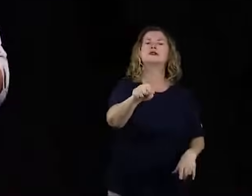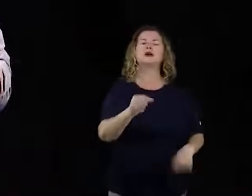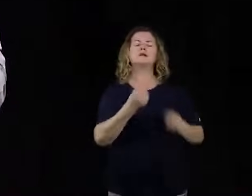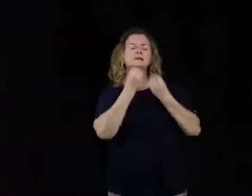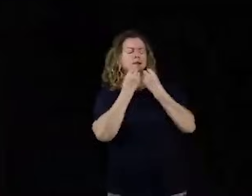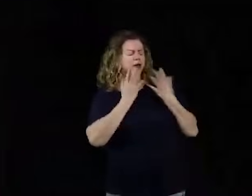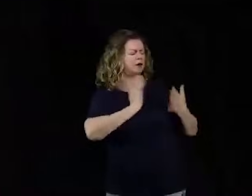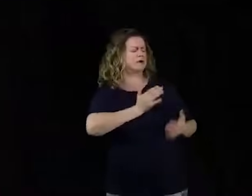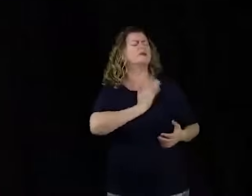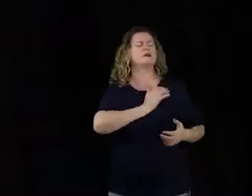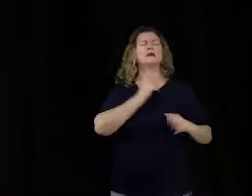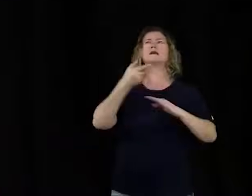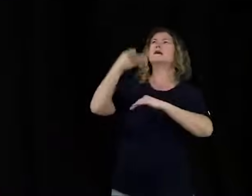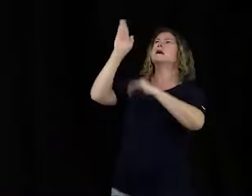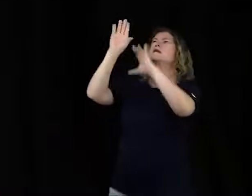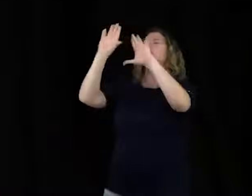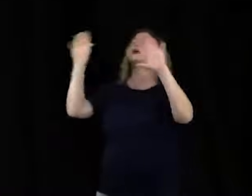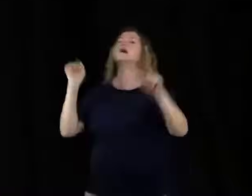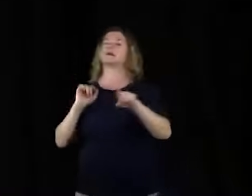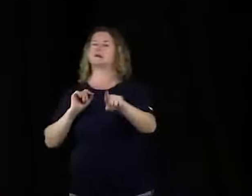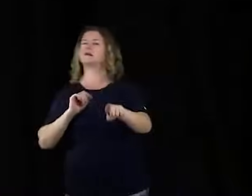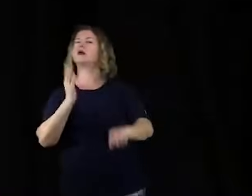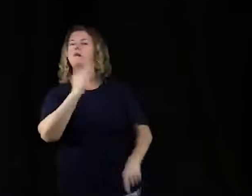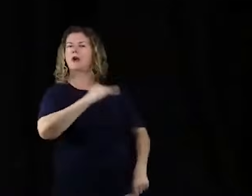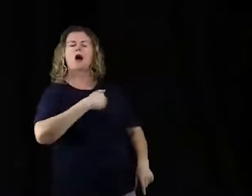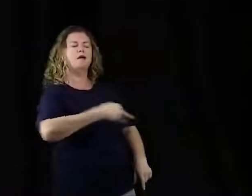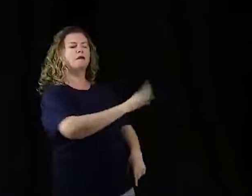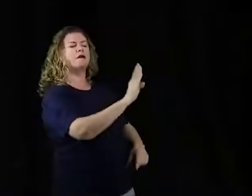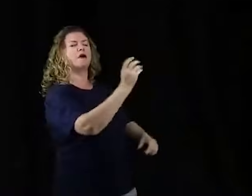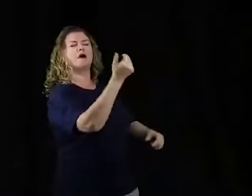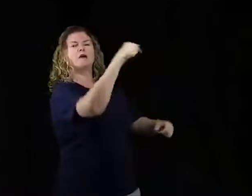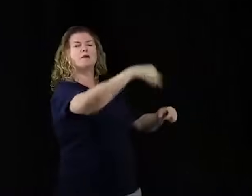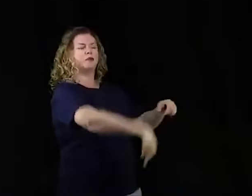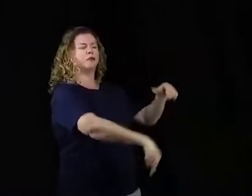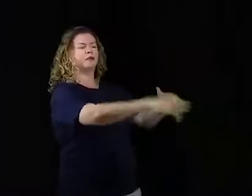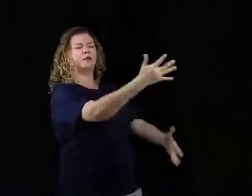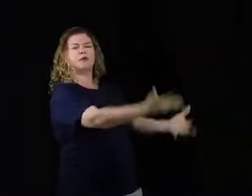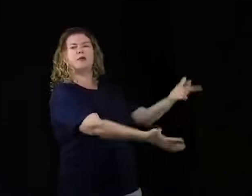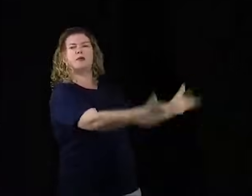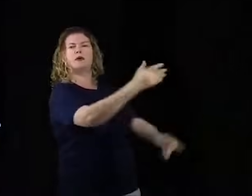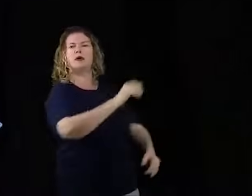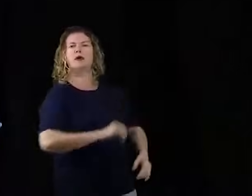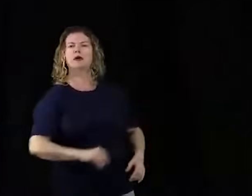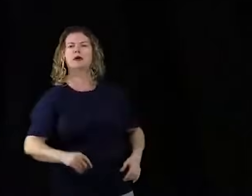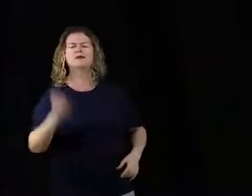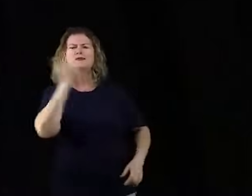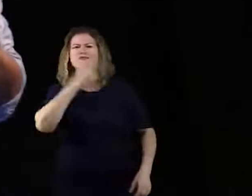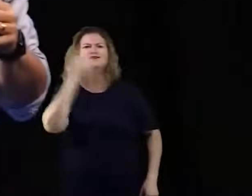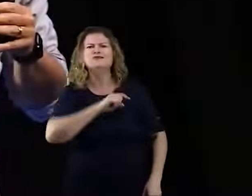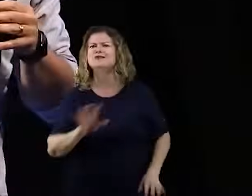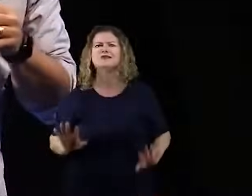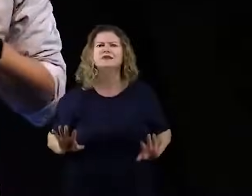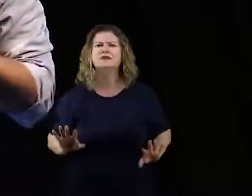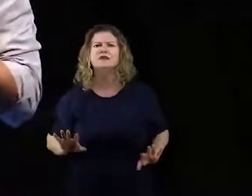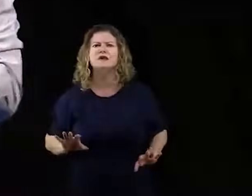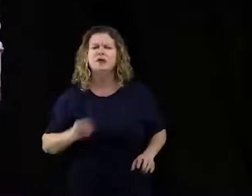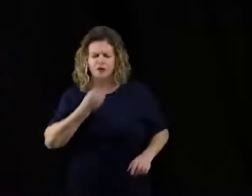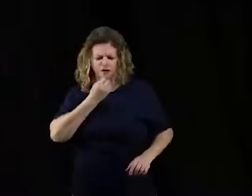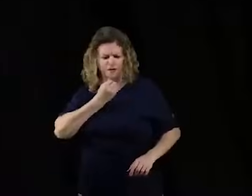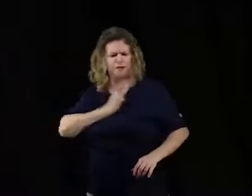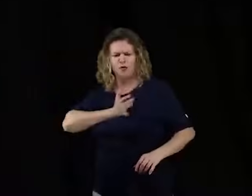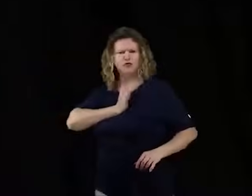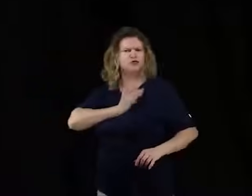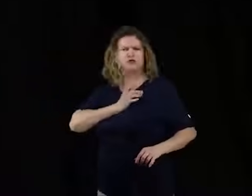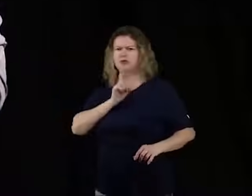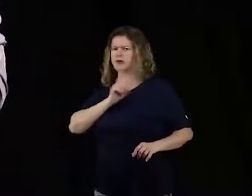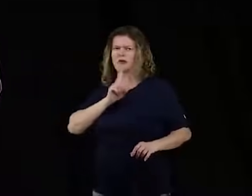céu se você for mal você vai pro inferno isso é mentira o bonzinho não vai pro céu o